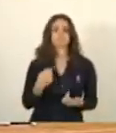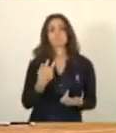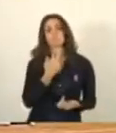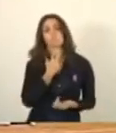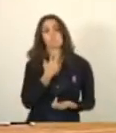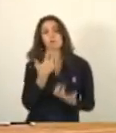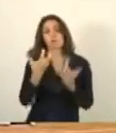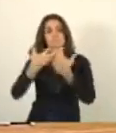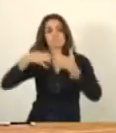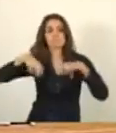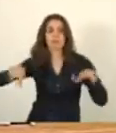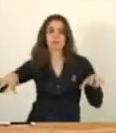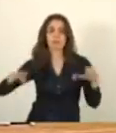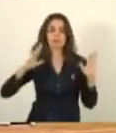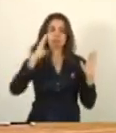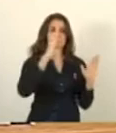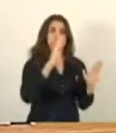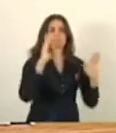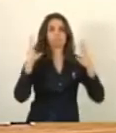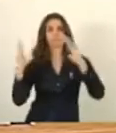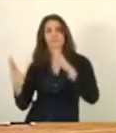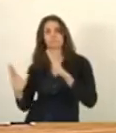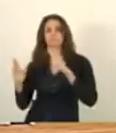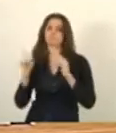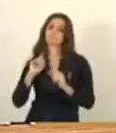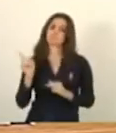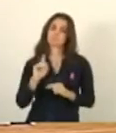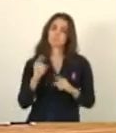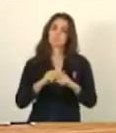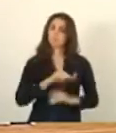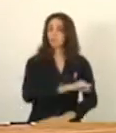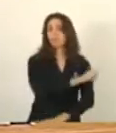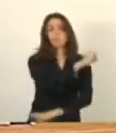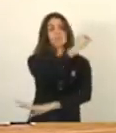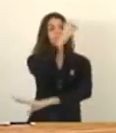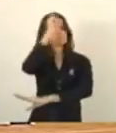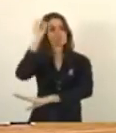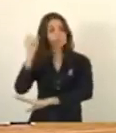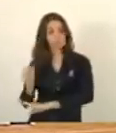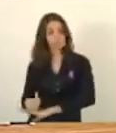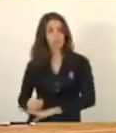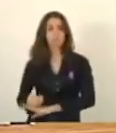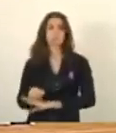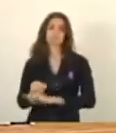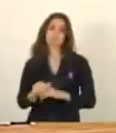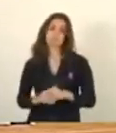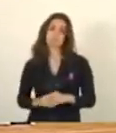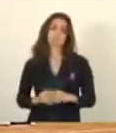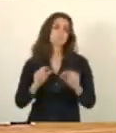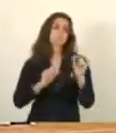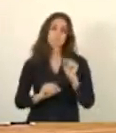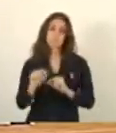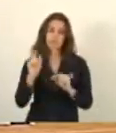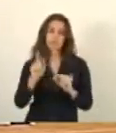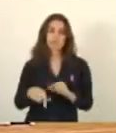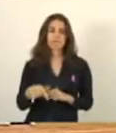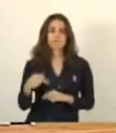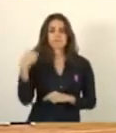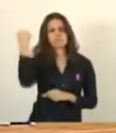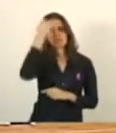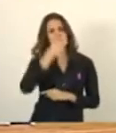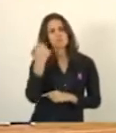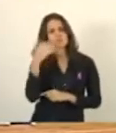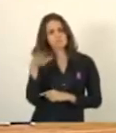turnos de escola de tempo integral. E assim, para você entender, o que se chama de tempo integral tem